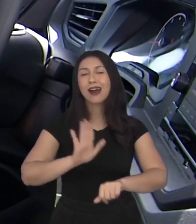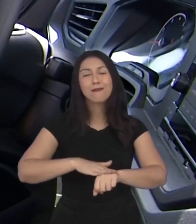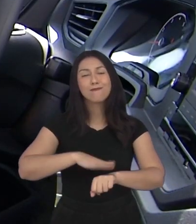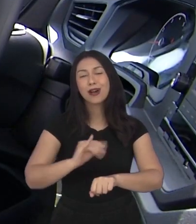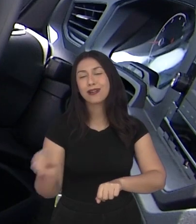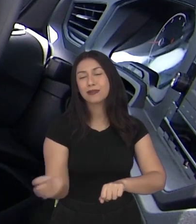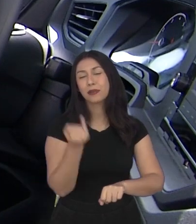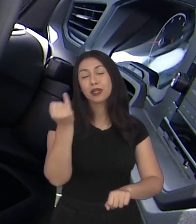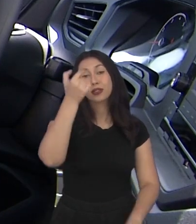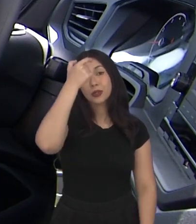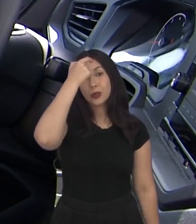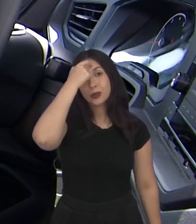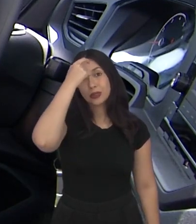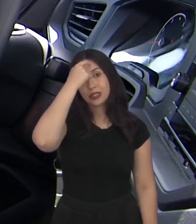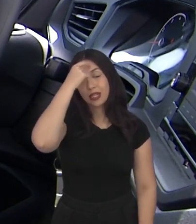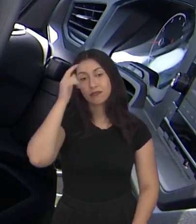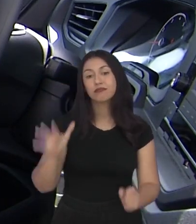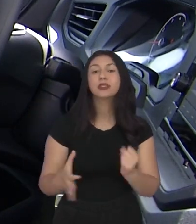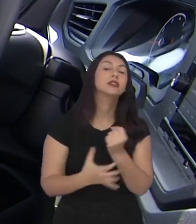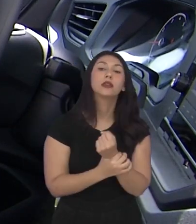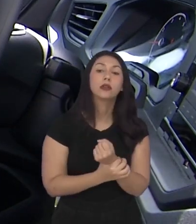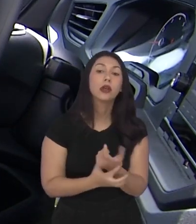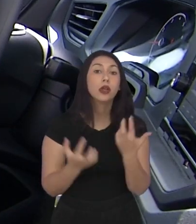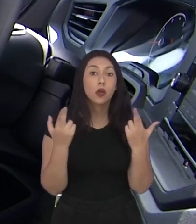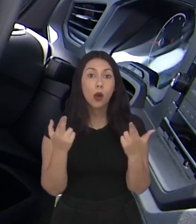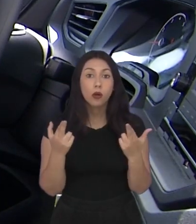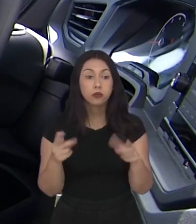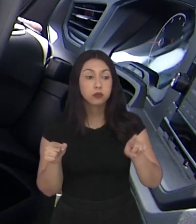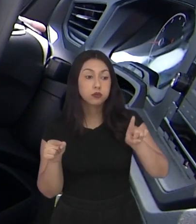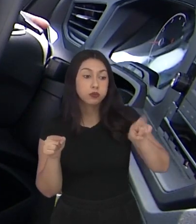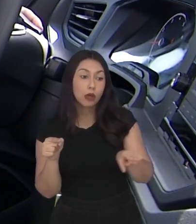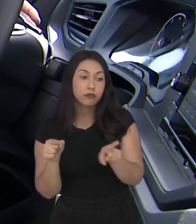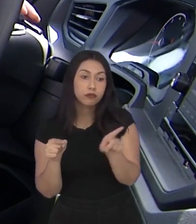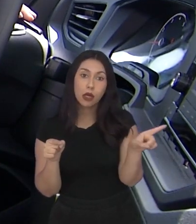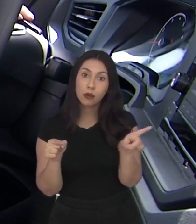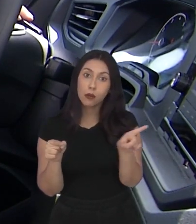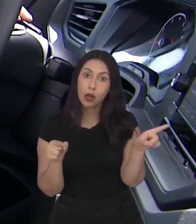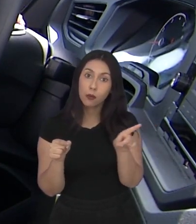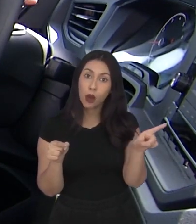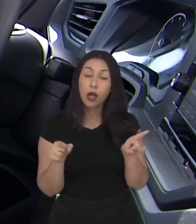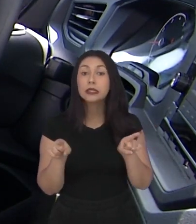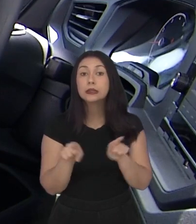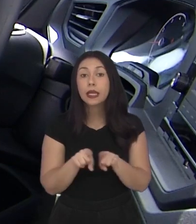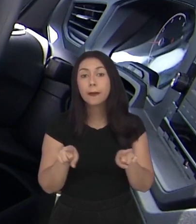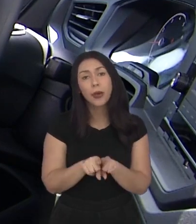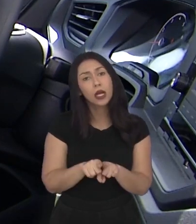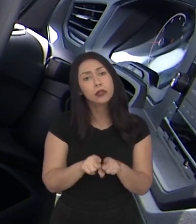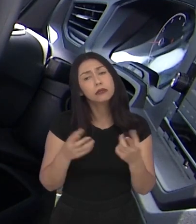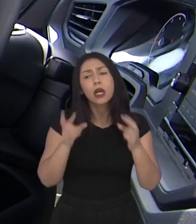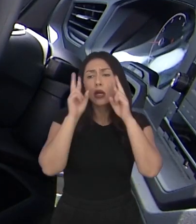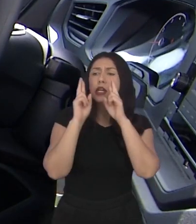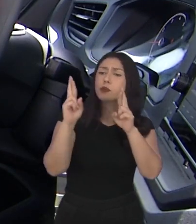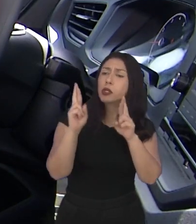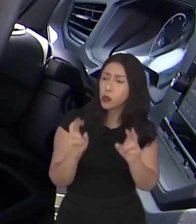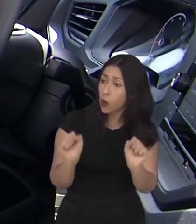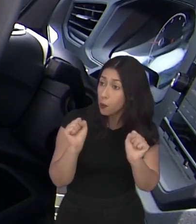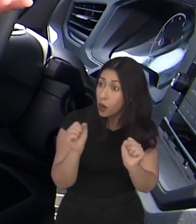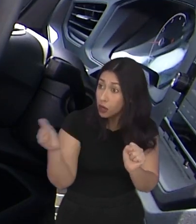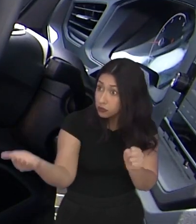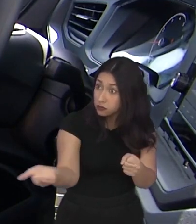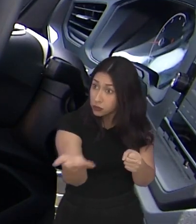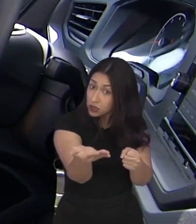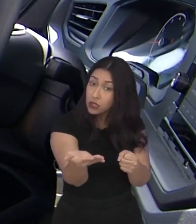que mais de 70% das famílias brasileiras têm contas a vencer. E para tentar solucionar esse problema, o governo lançou